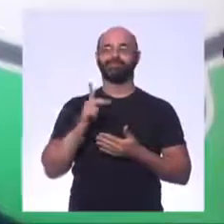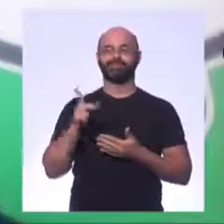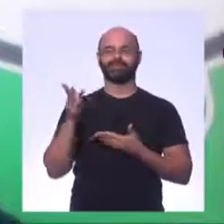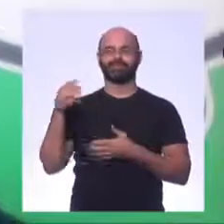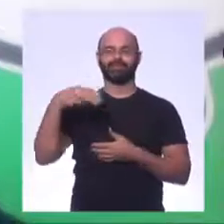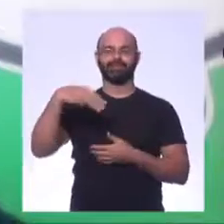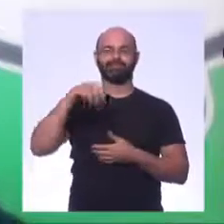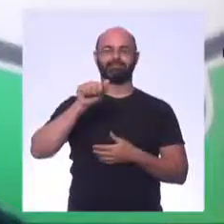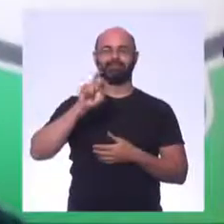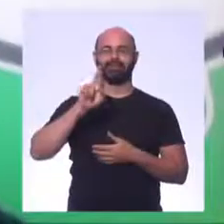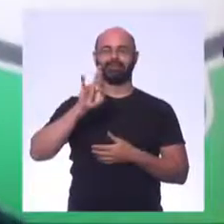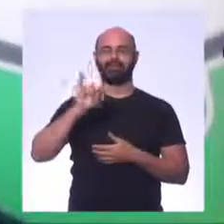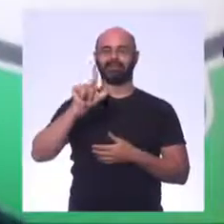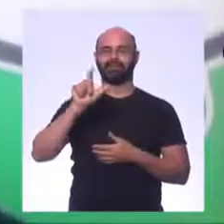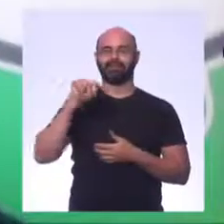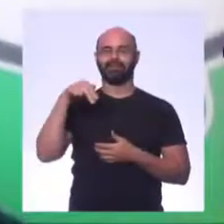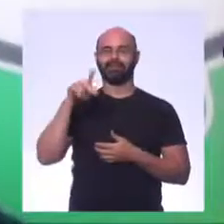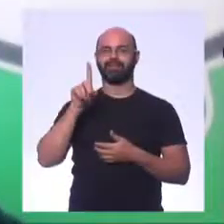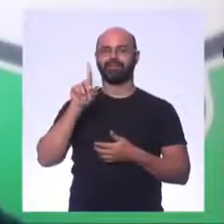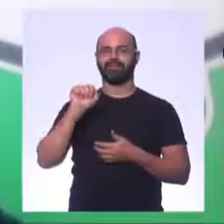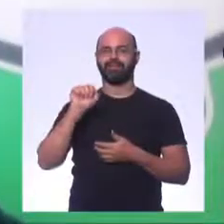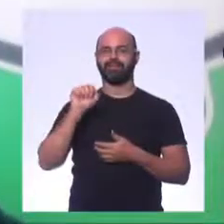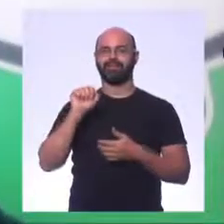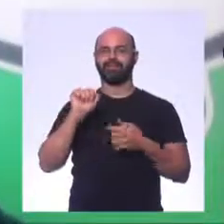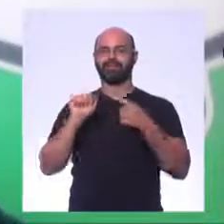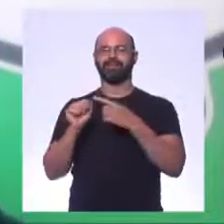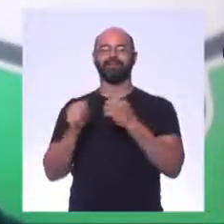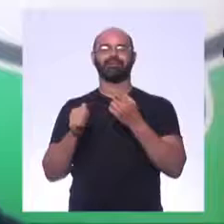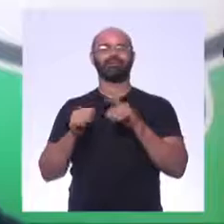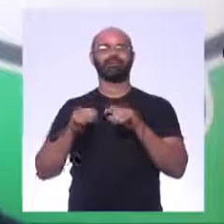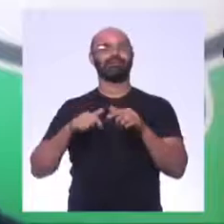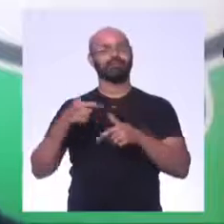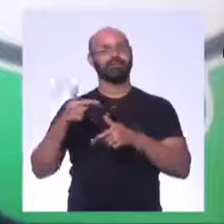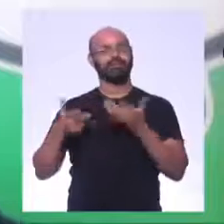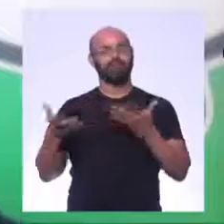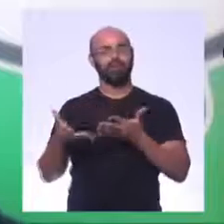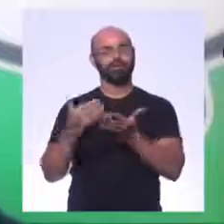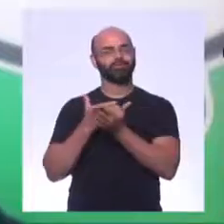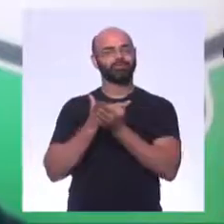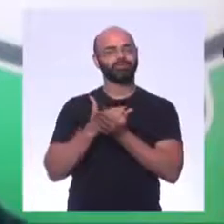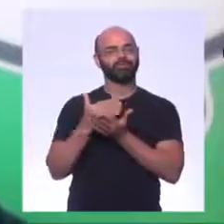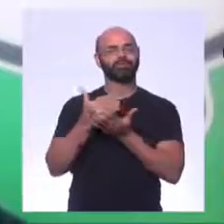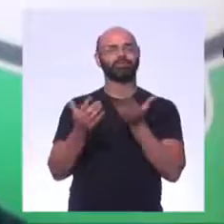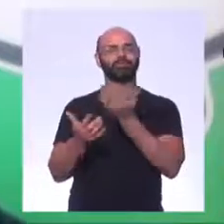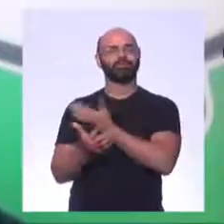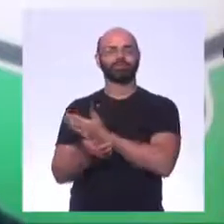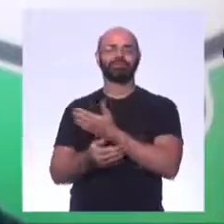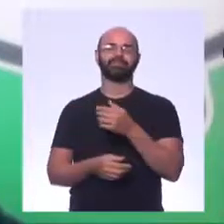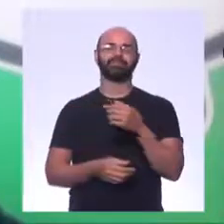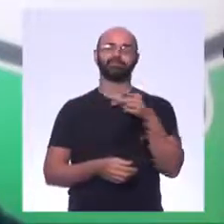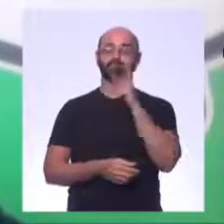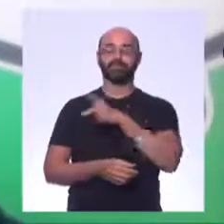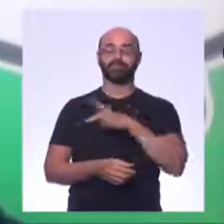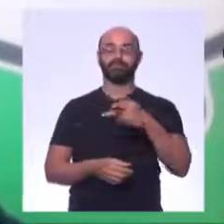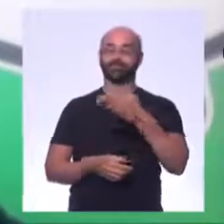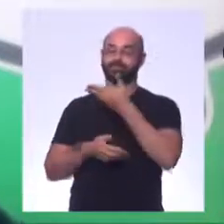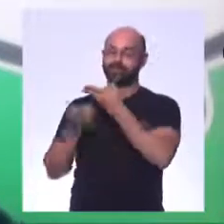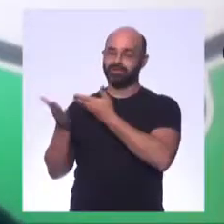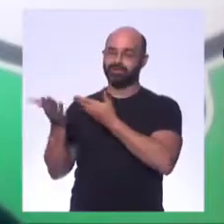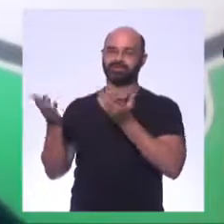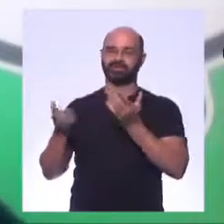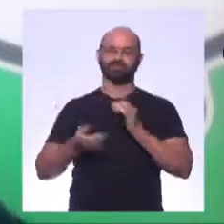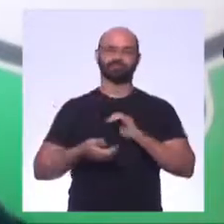Marilanda, que iniciará aí o trabalho com vocês nessa aula, ok? Professora Marilanda, passo a palavra.